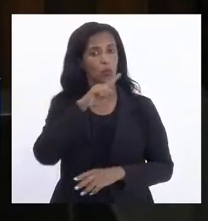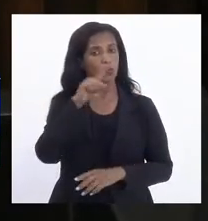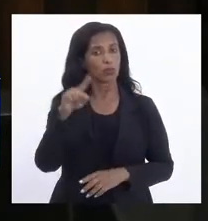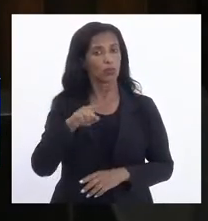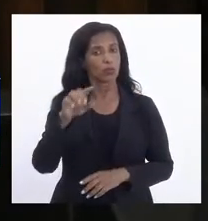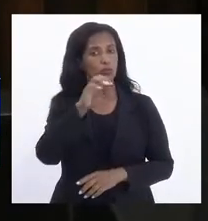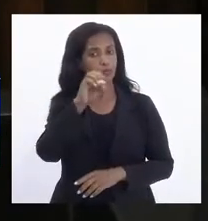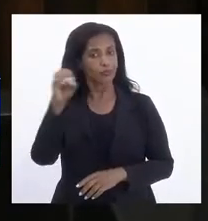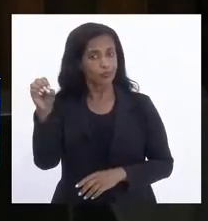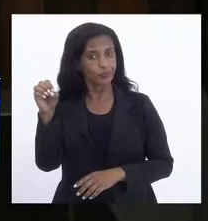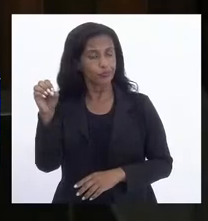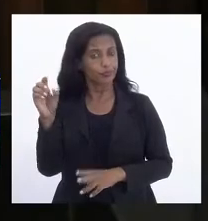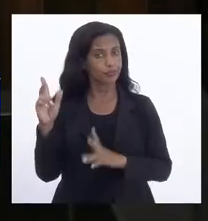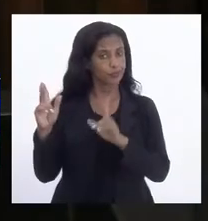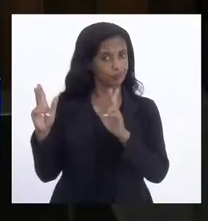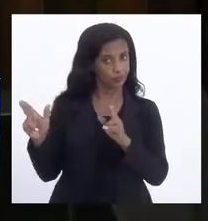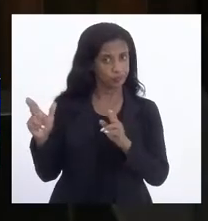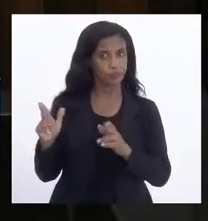Vista.